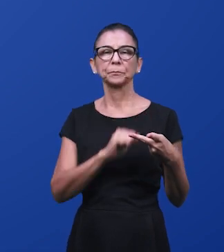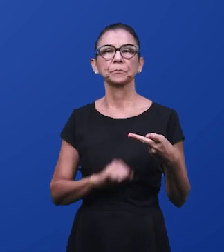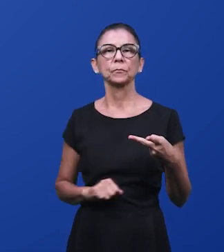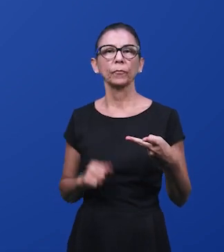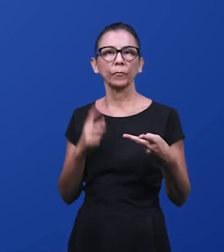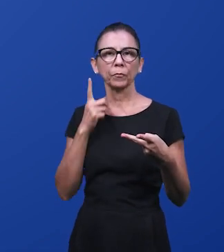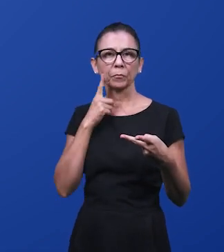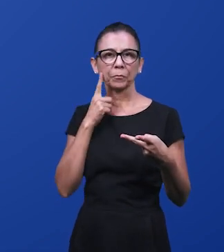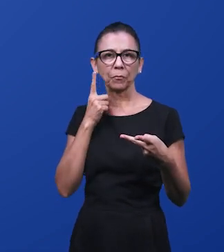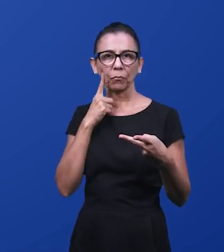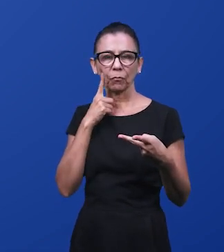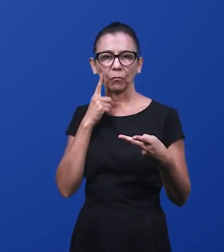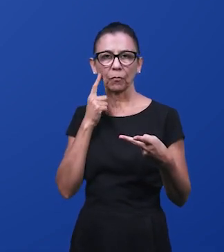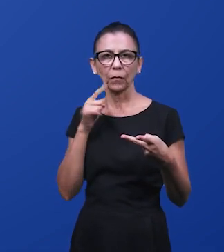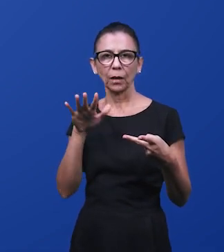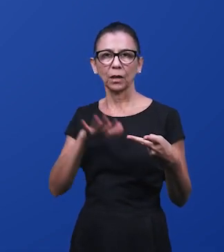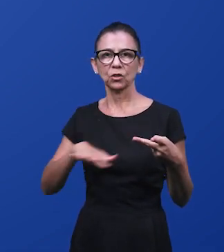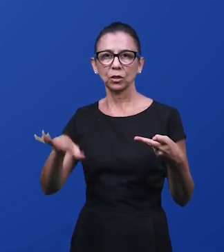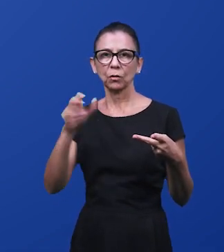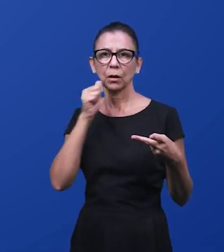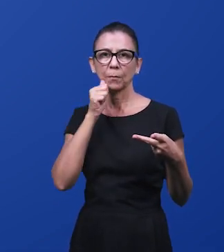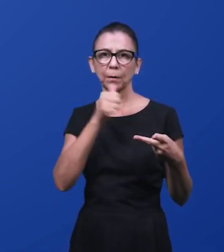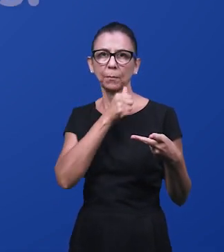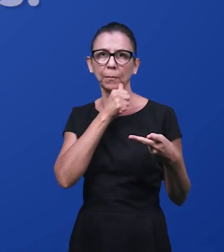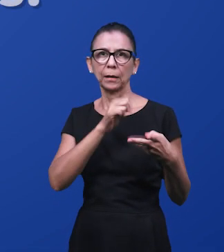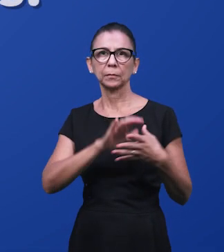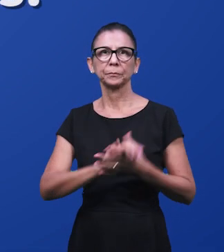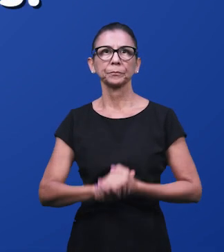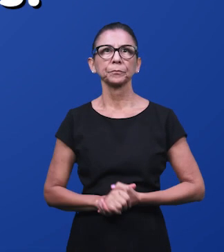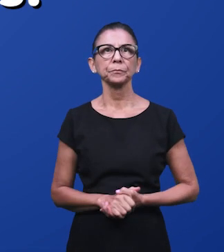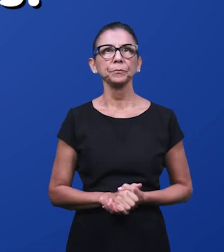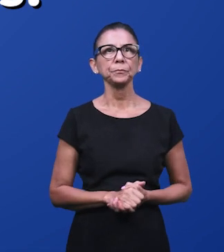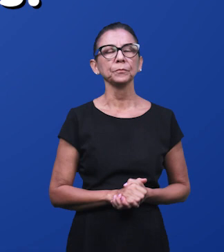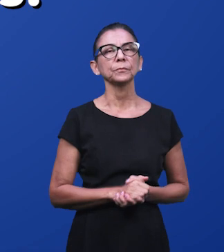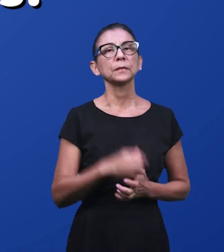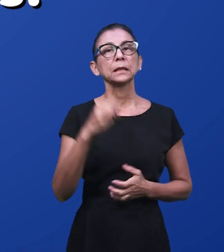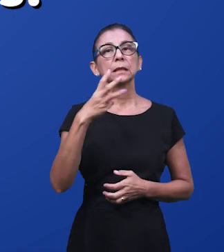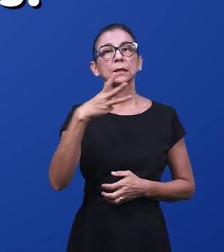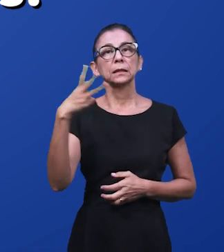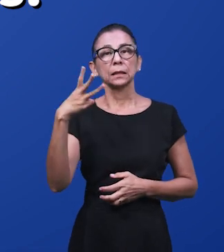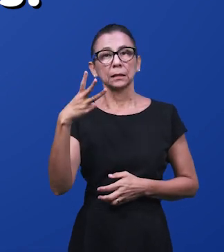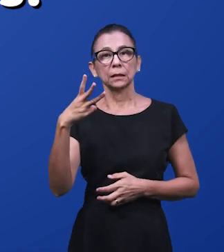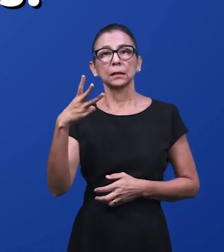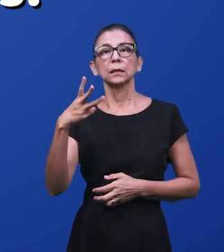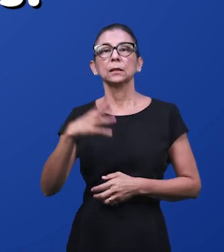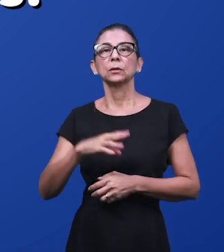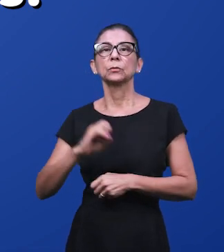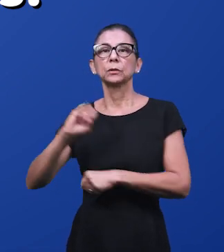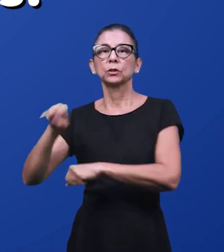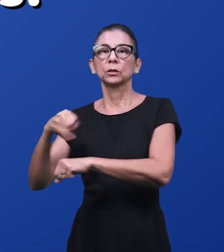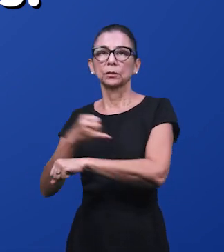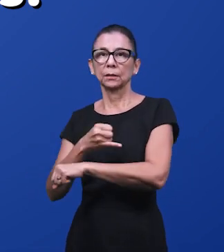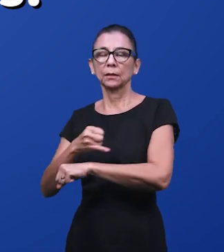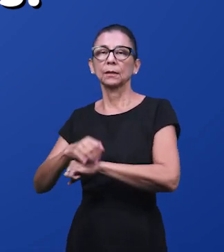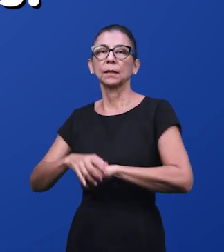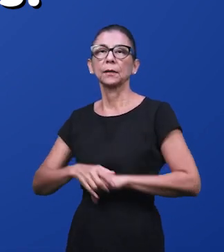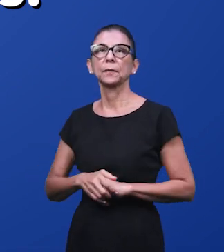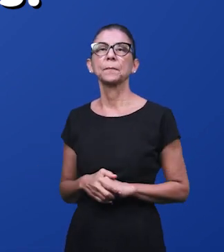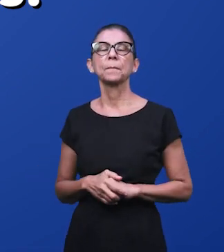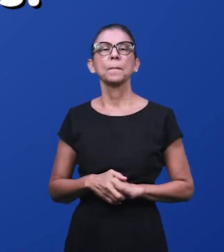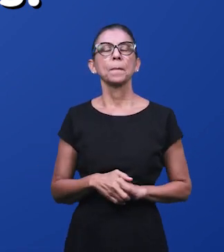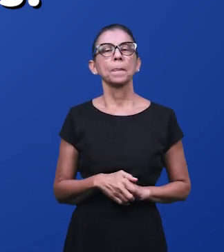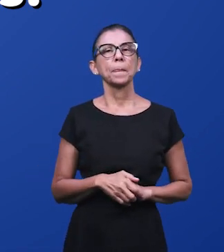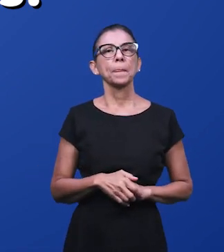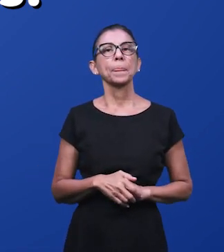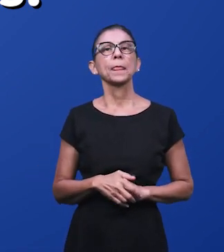33 anos em Jerusalém. 1 Rei 2:11. Foi o tempo que Davi reinou sobre Israel,